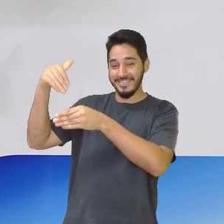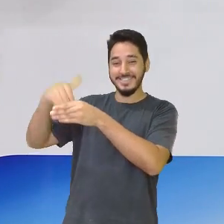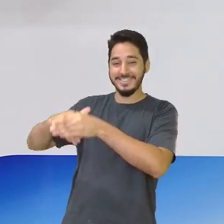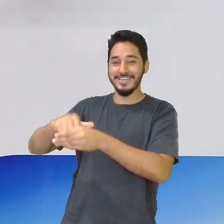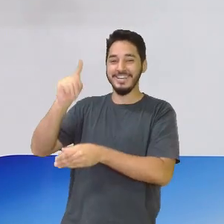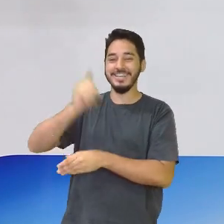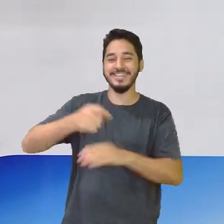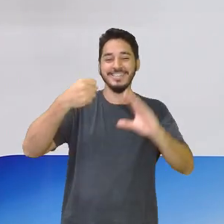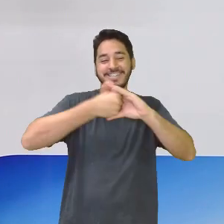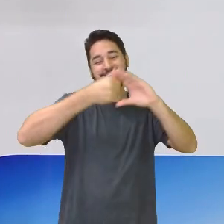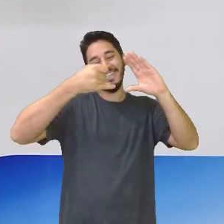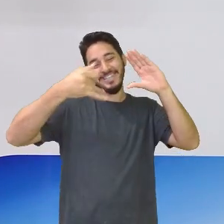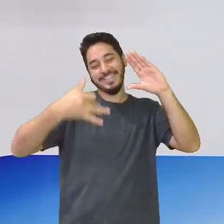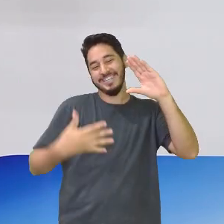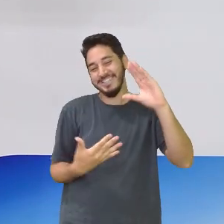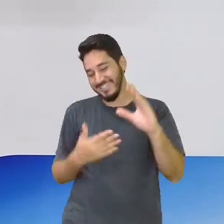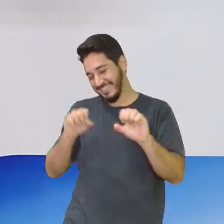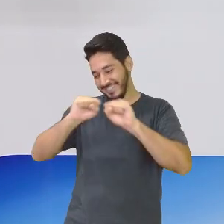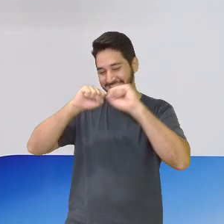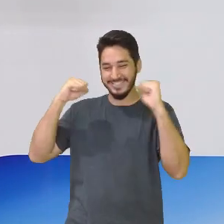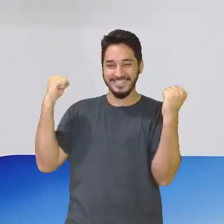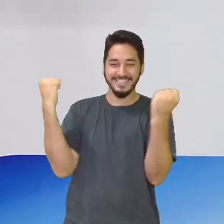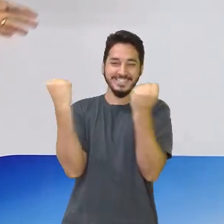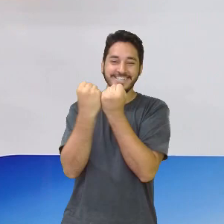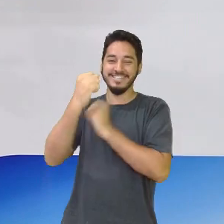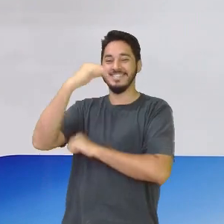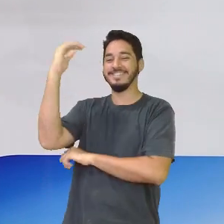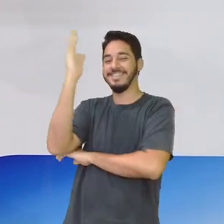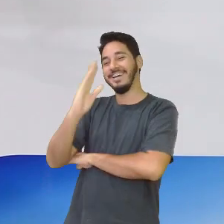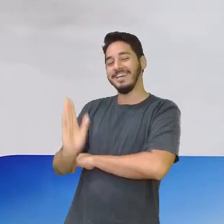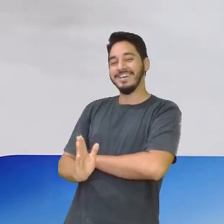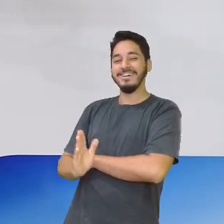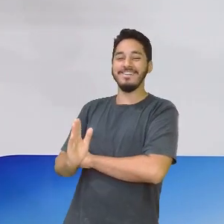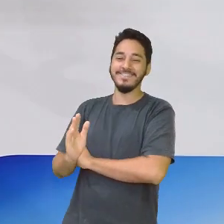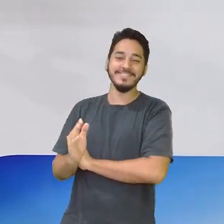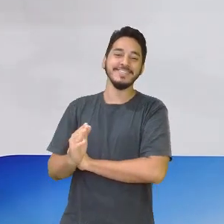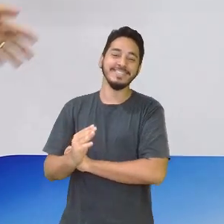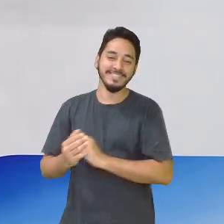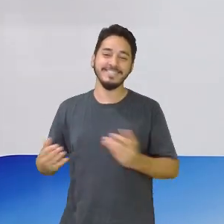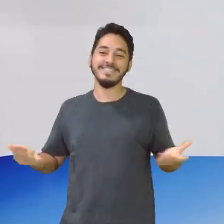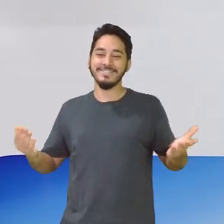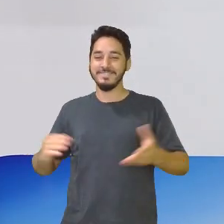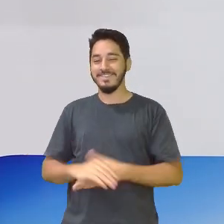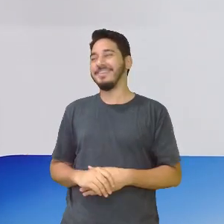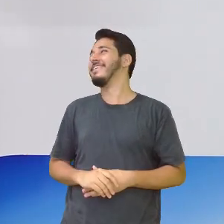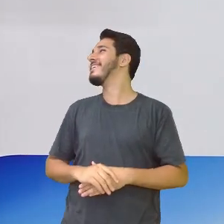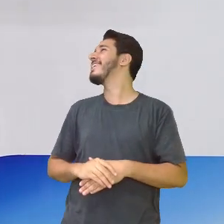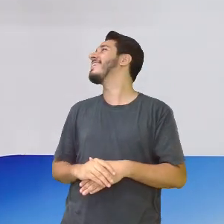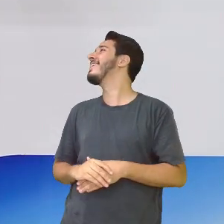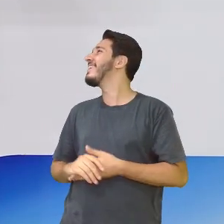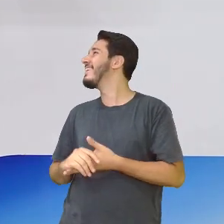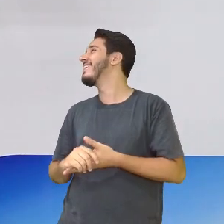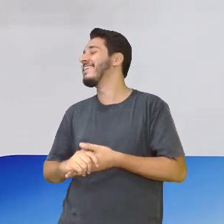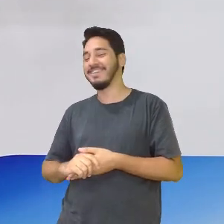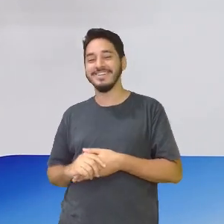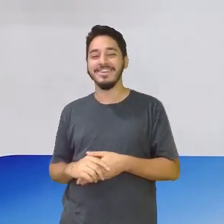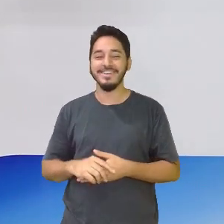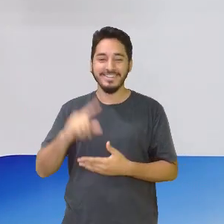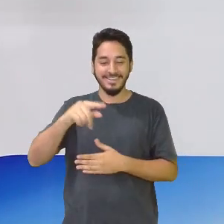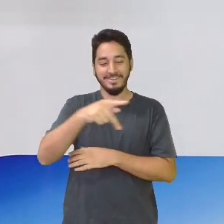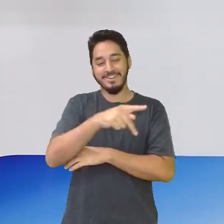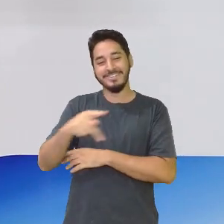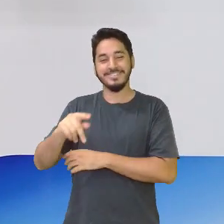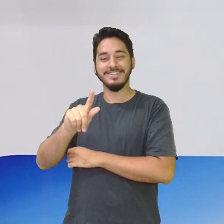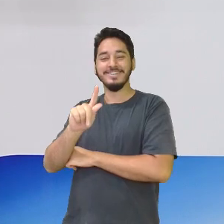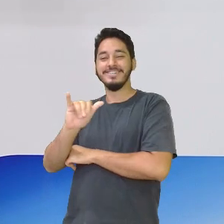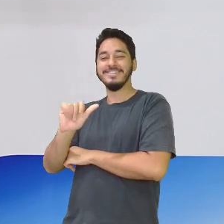as características sociais brasileiras, nosso Intelligent aí, maravilhoso. É o professor